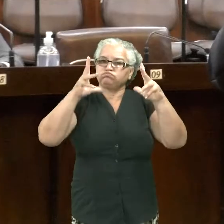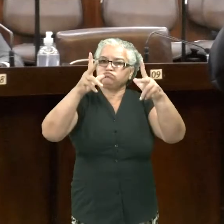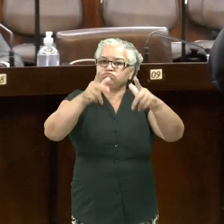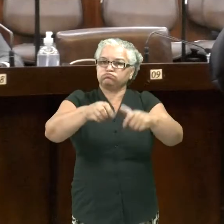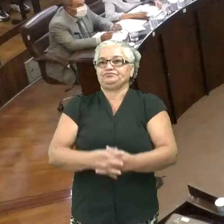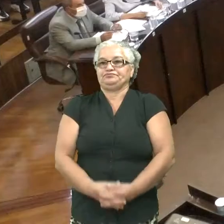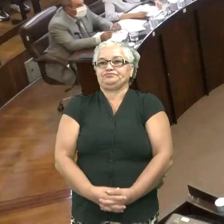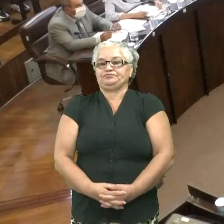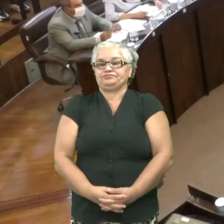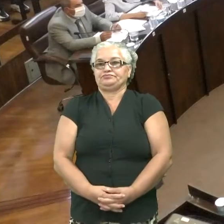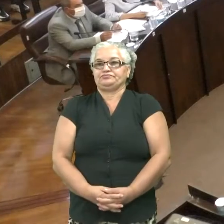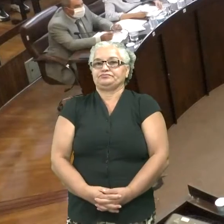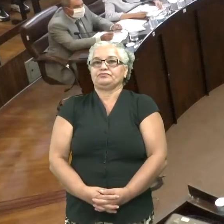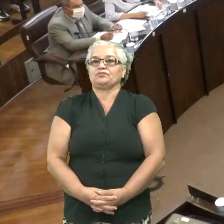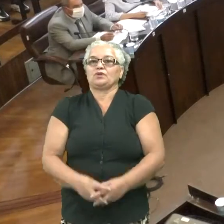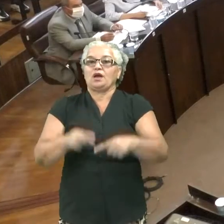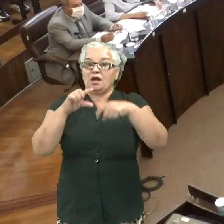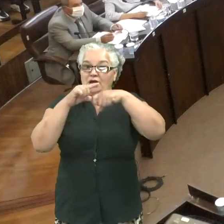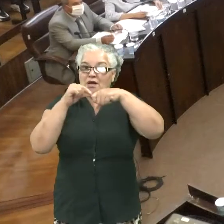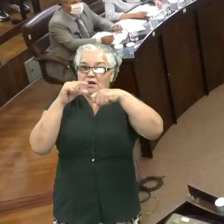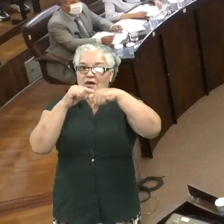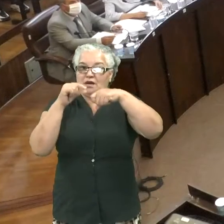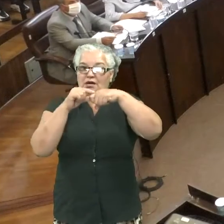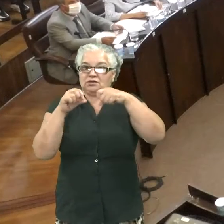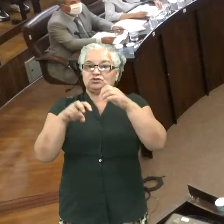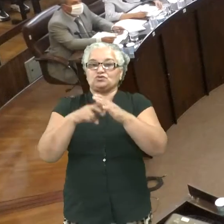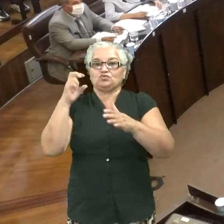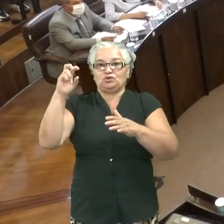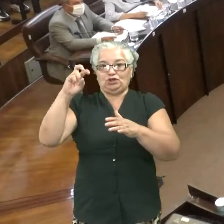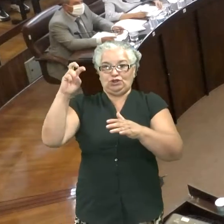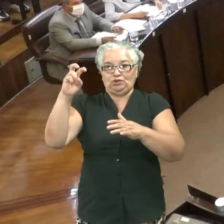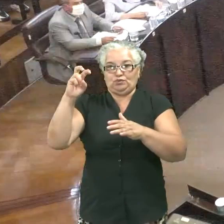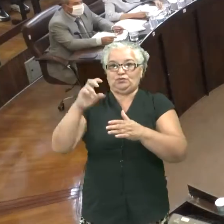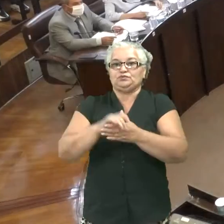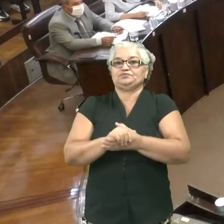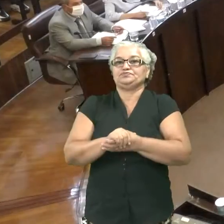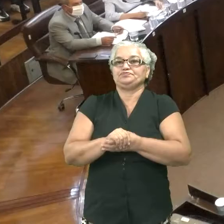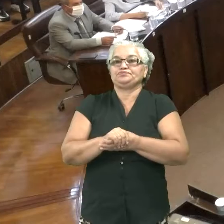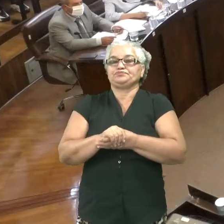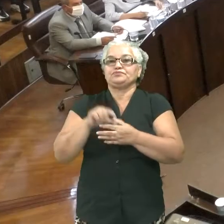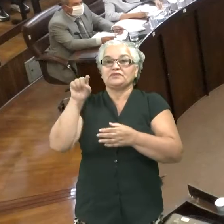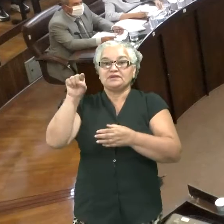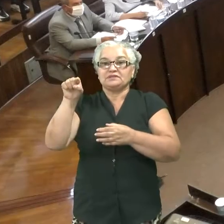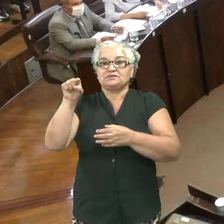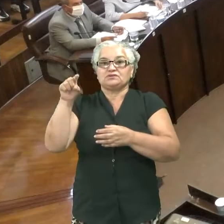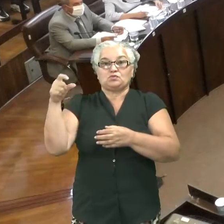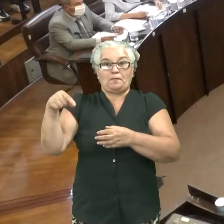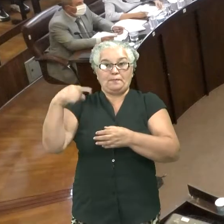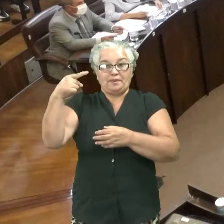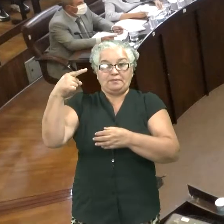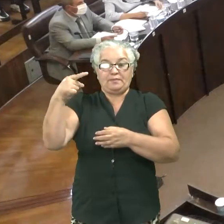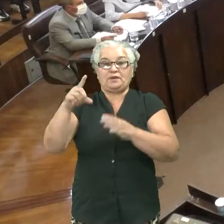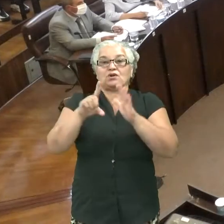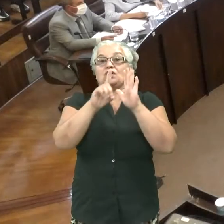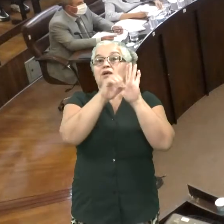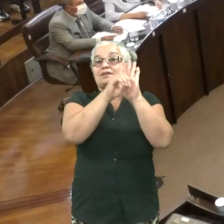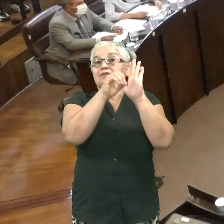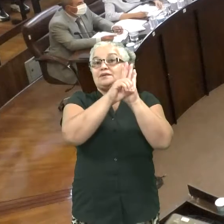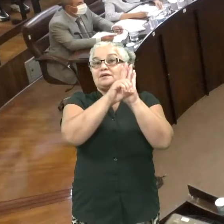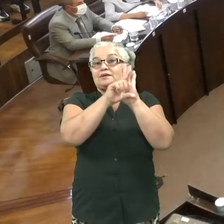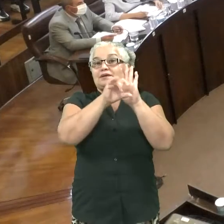foi empossado. O artigo 5º, inciso 1º do Decreto-Lei 201 de